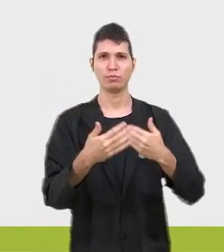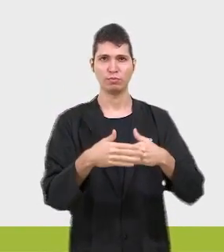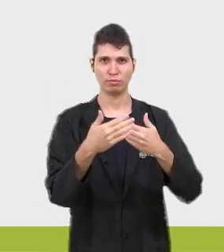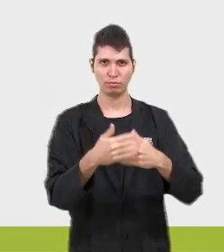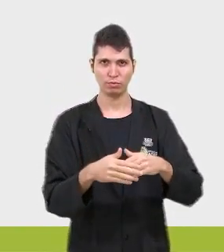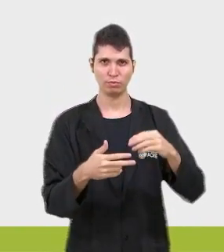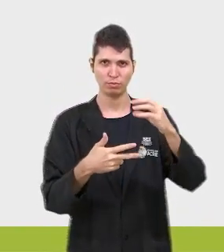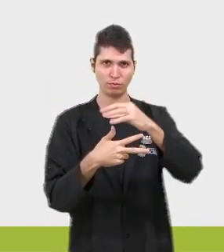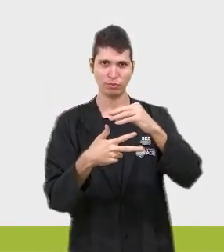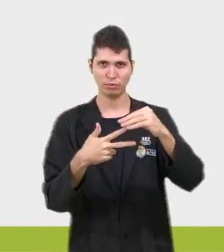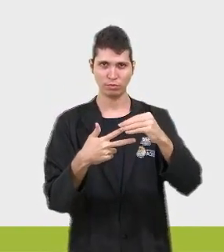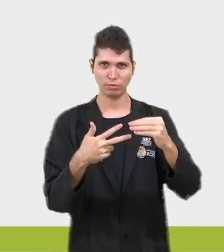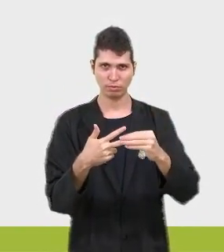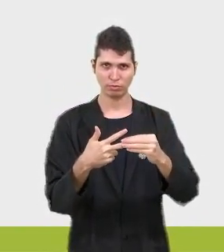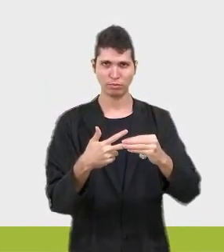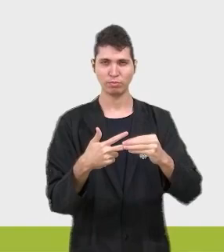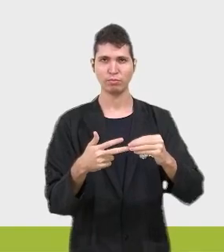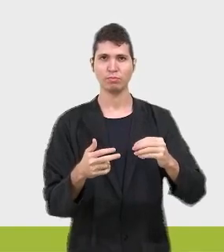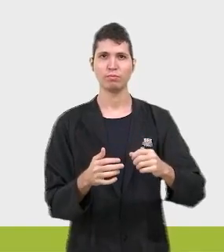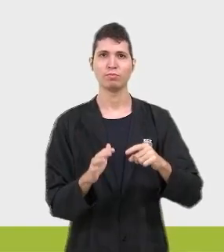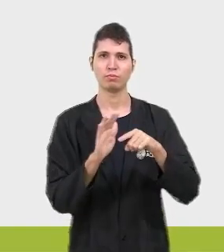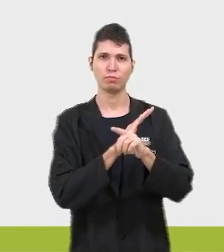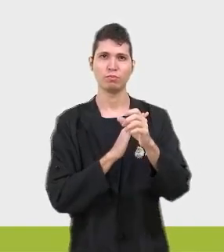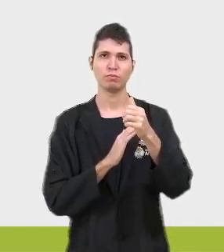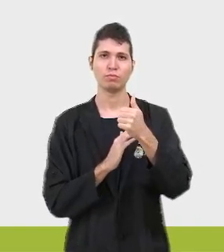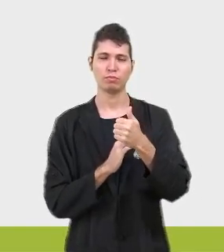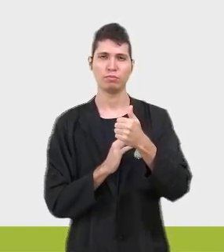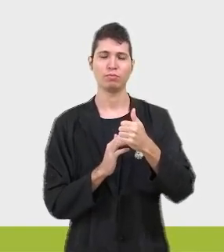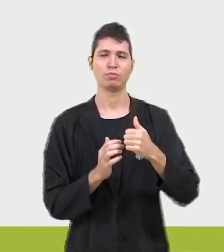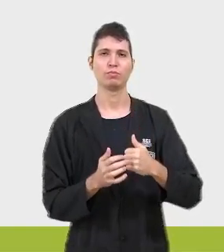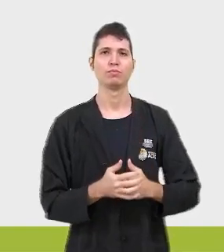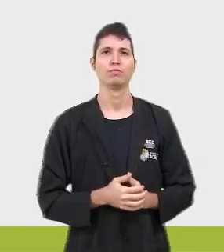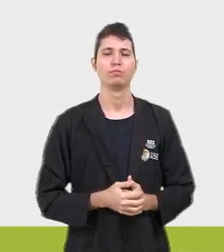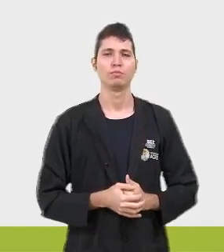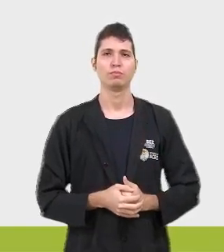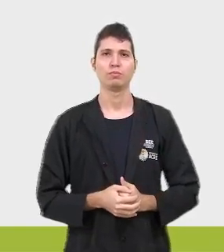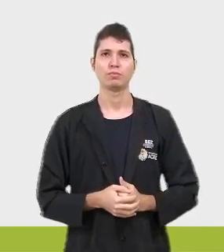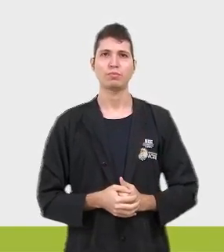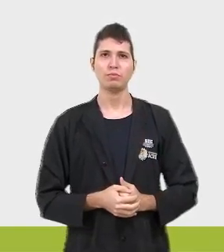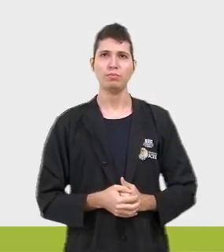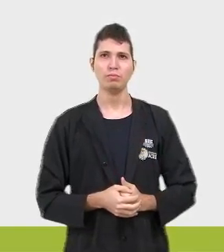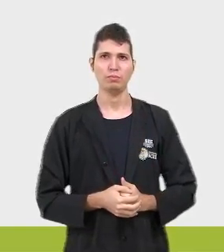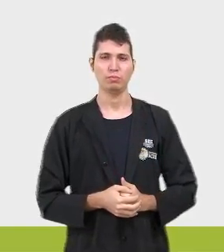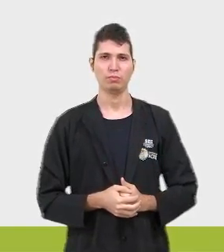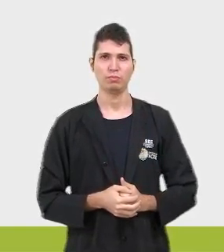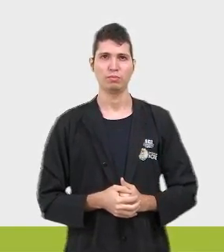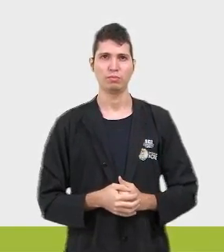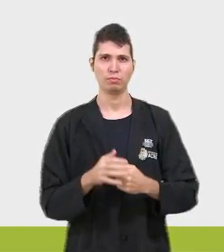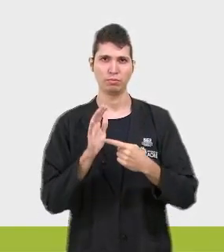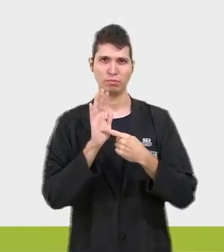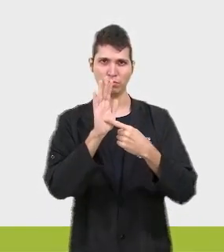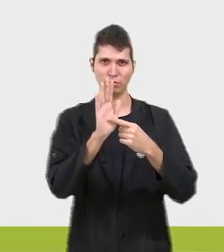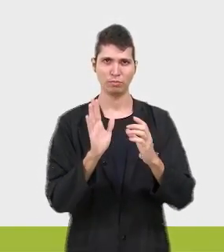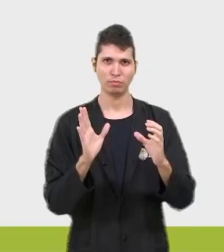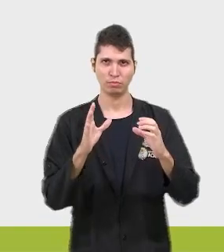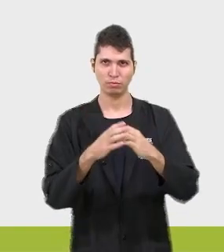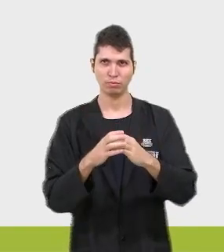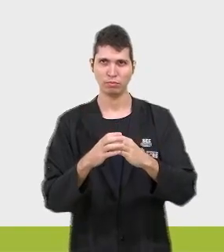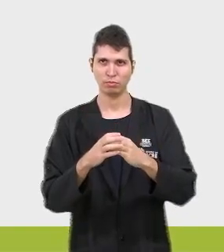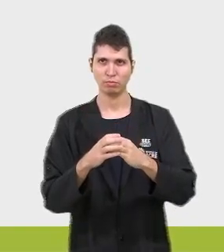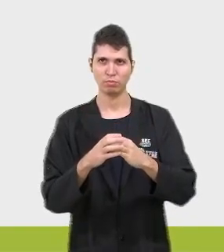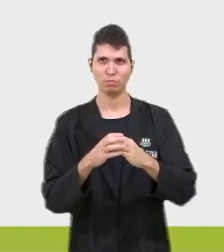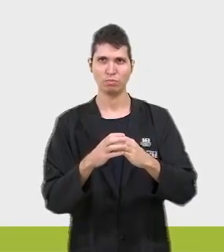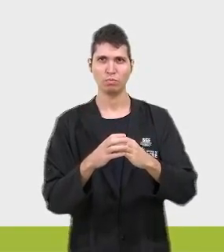página 173, questão 1, que vai dizer da seguinte forma: a seguir é representada a família 2 da